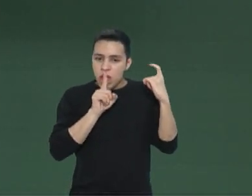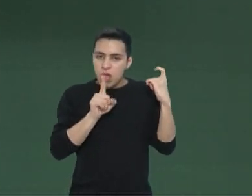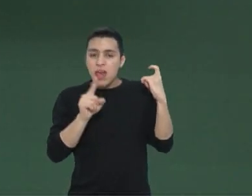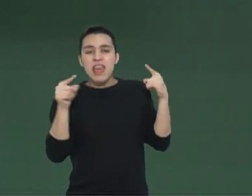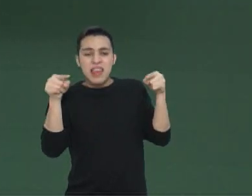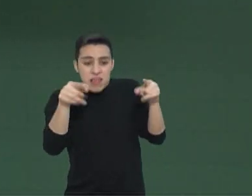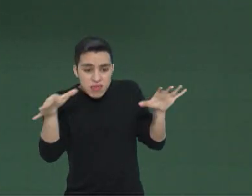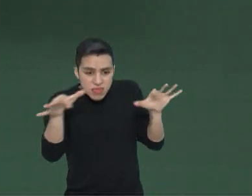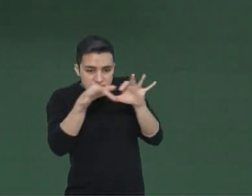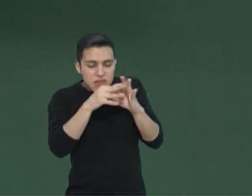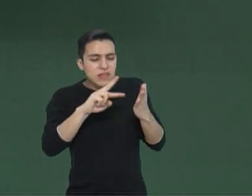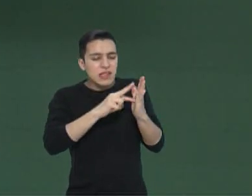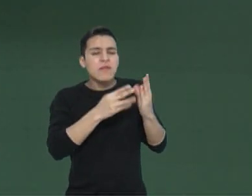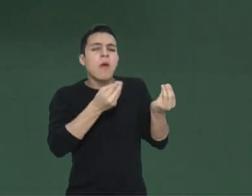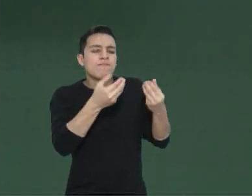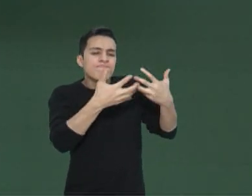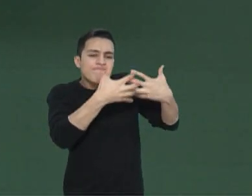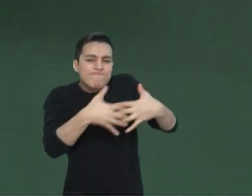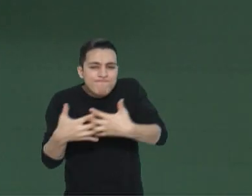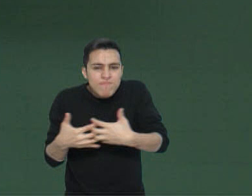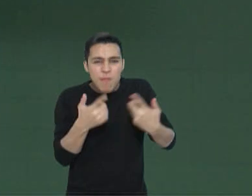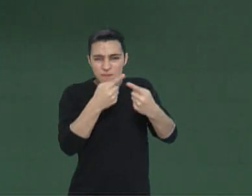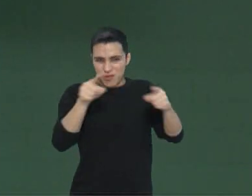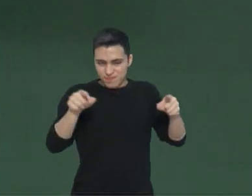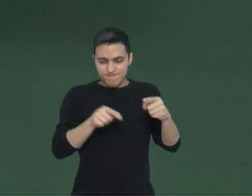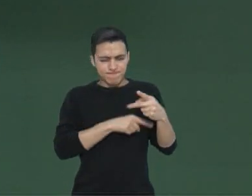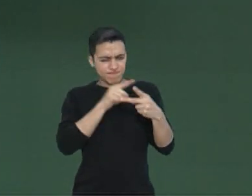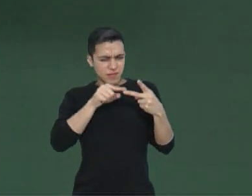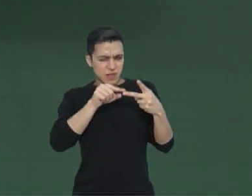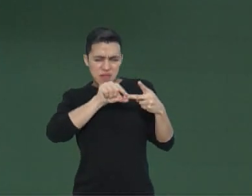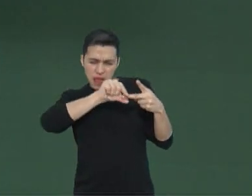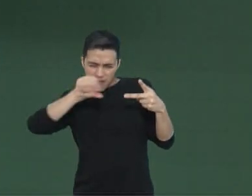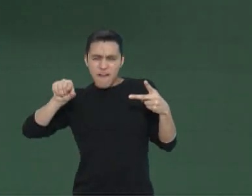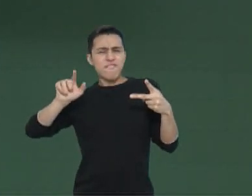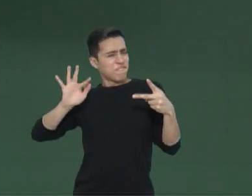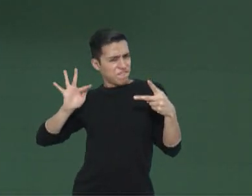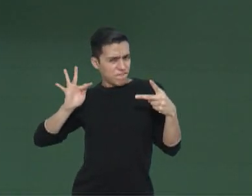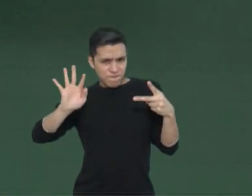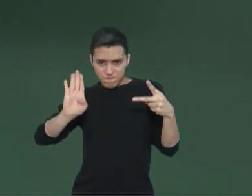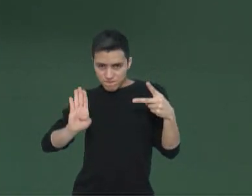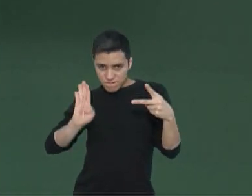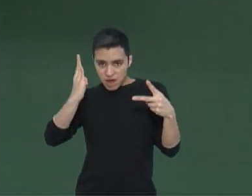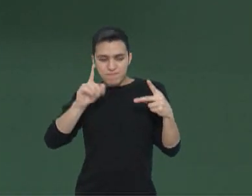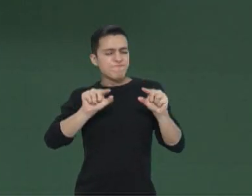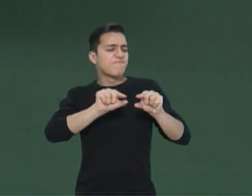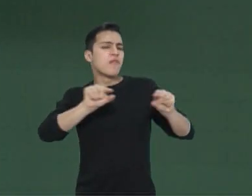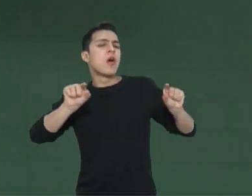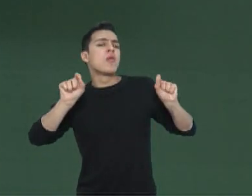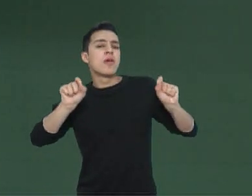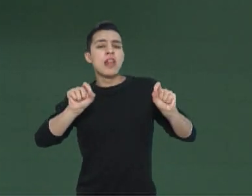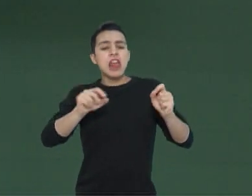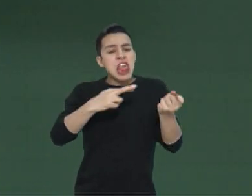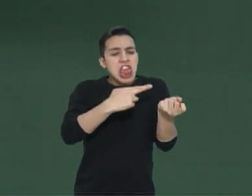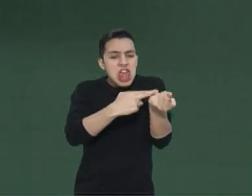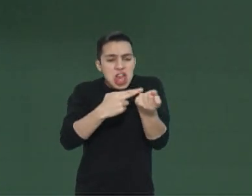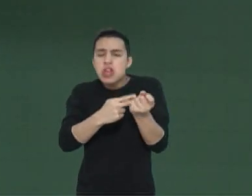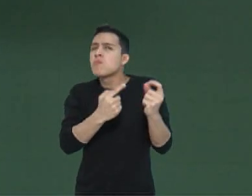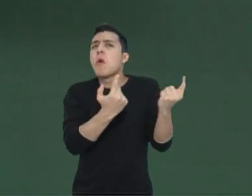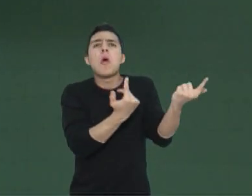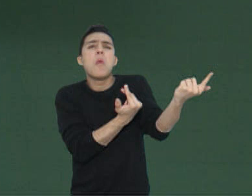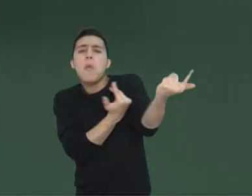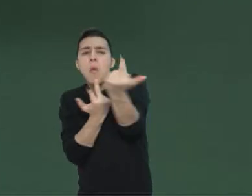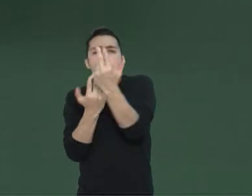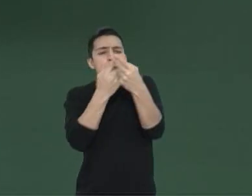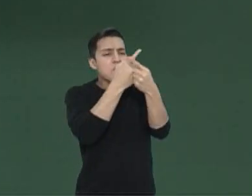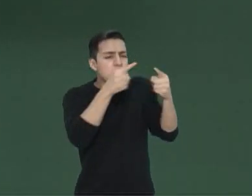ritmo de uma música. Segunda alternativa é falsa também, ela afirma que o ritmo será o mesmo em todas as